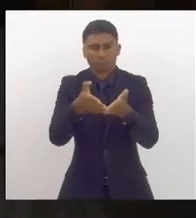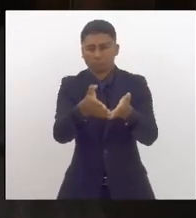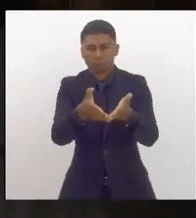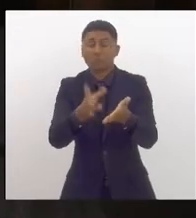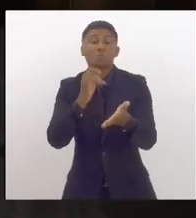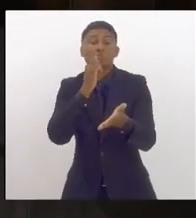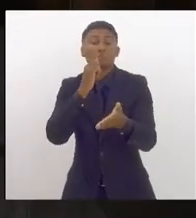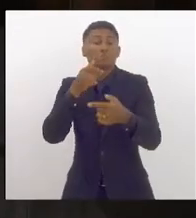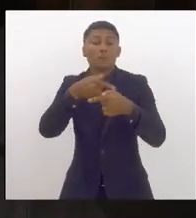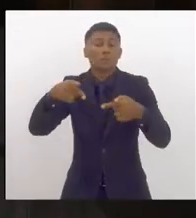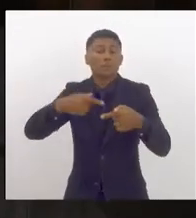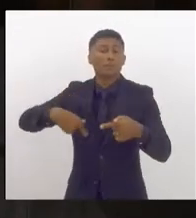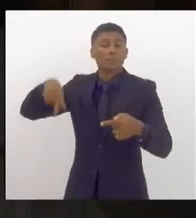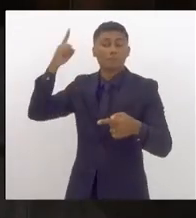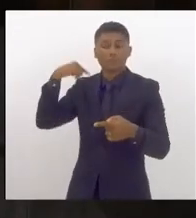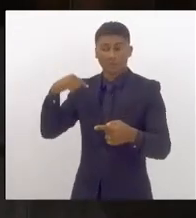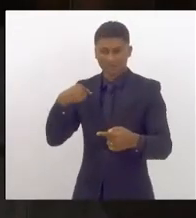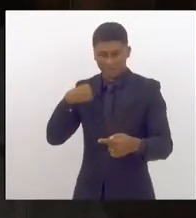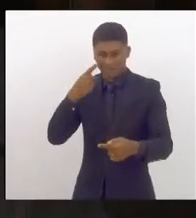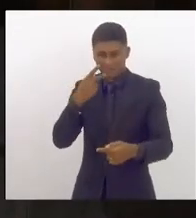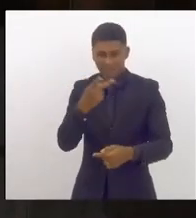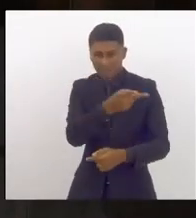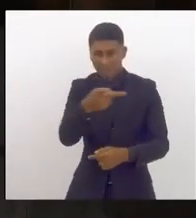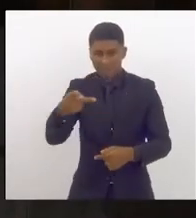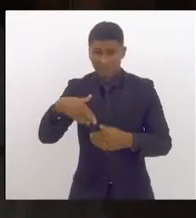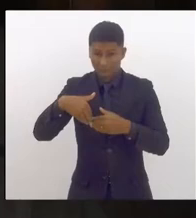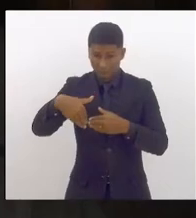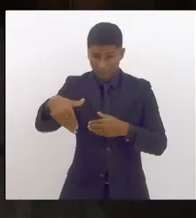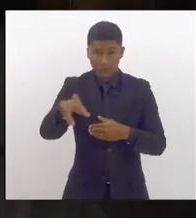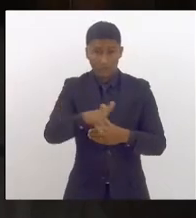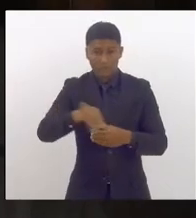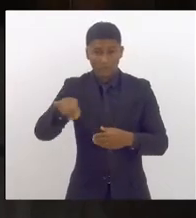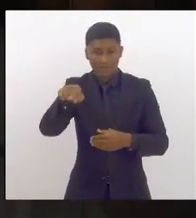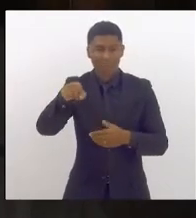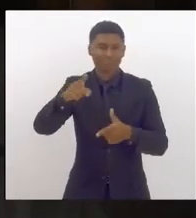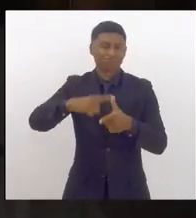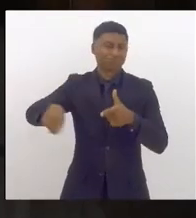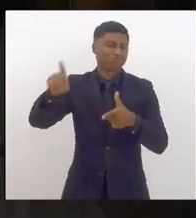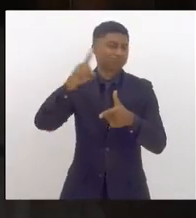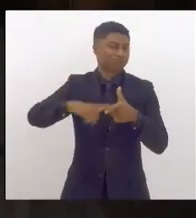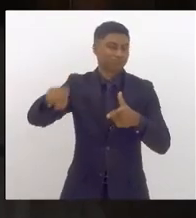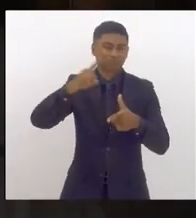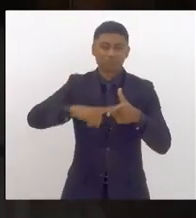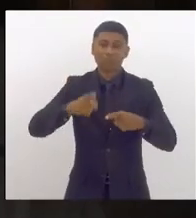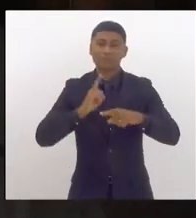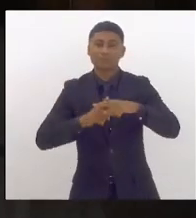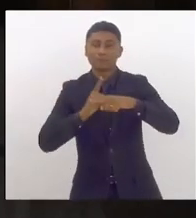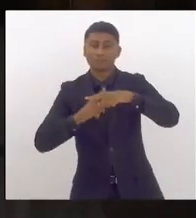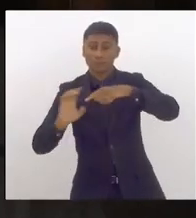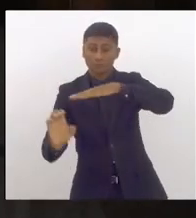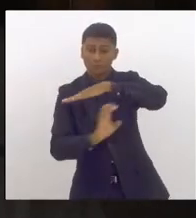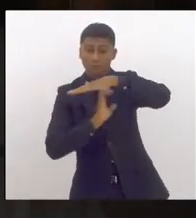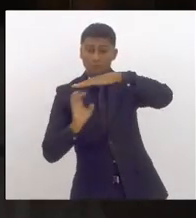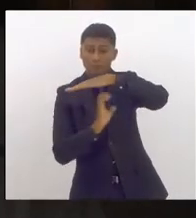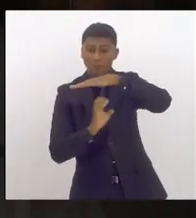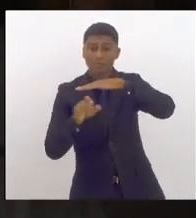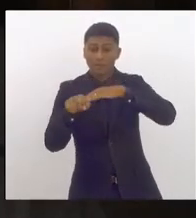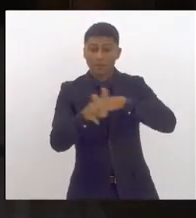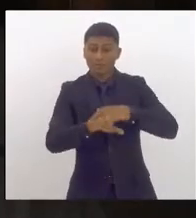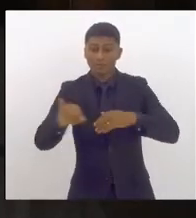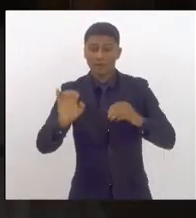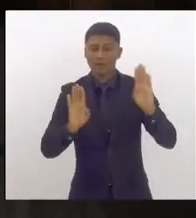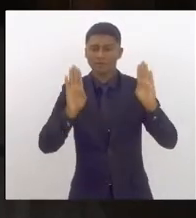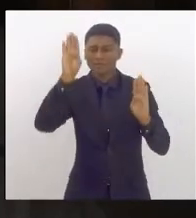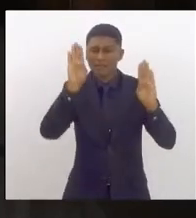passada está em situação de pré-colapso com atual concessão a expirar em